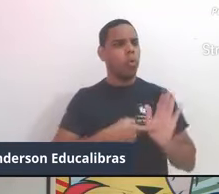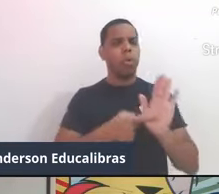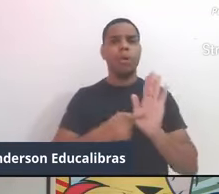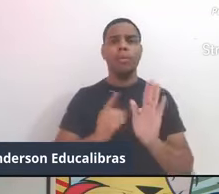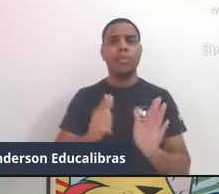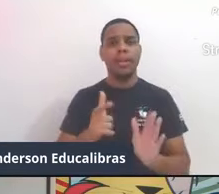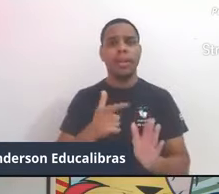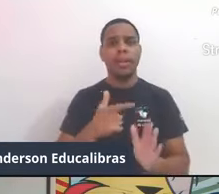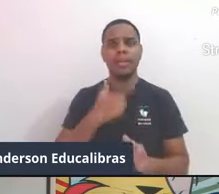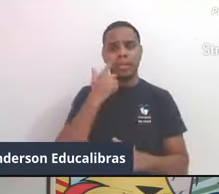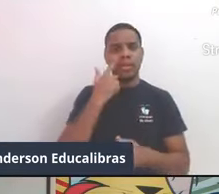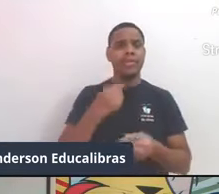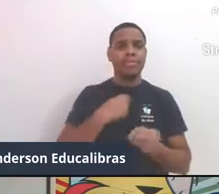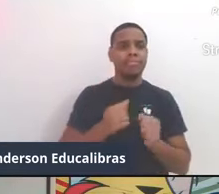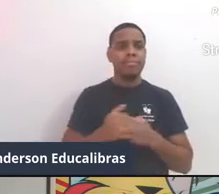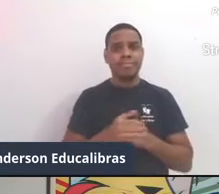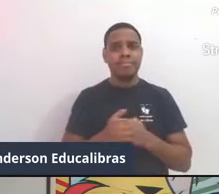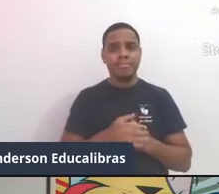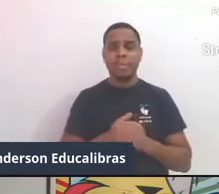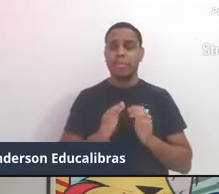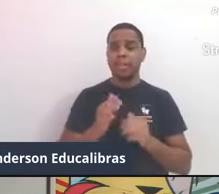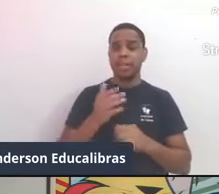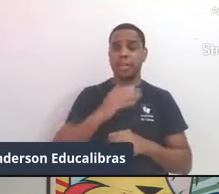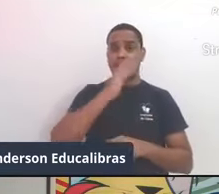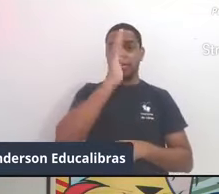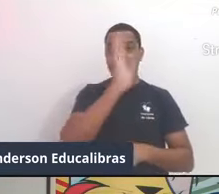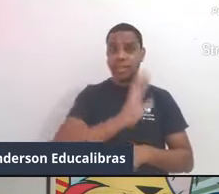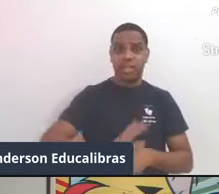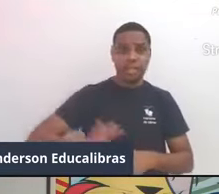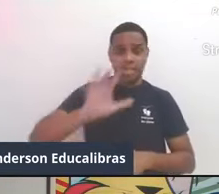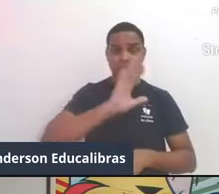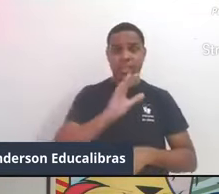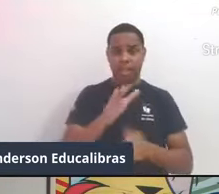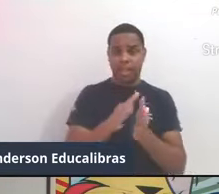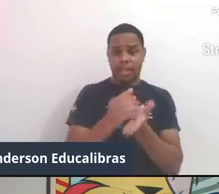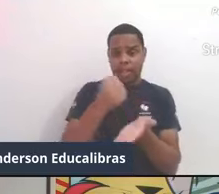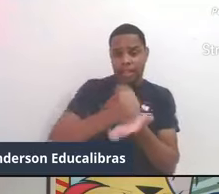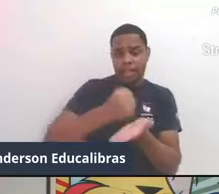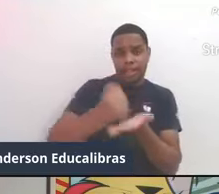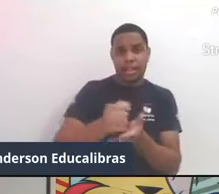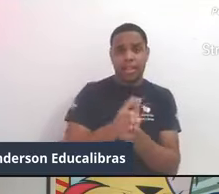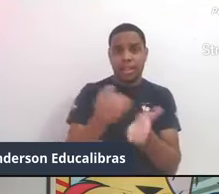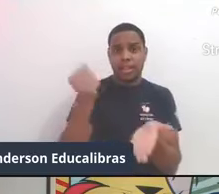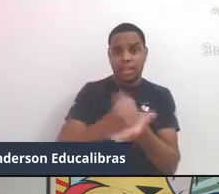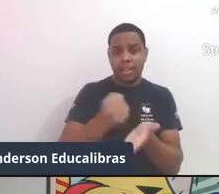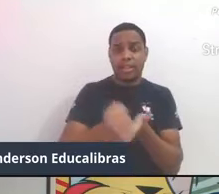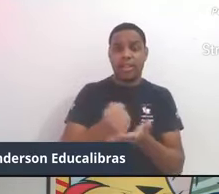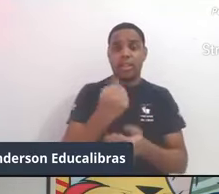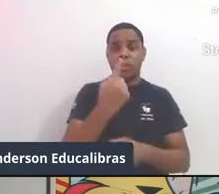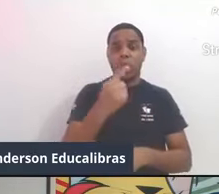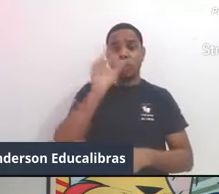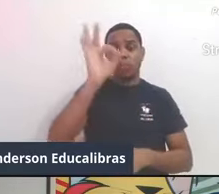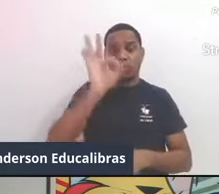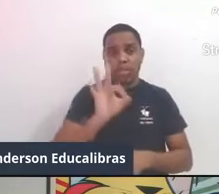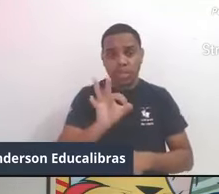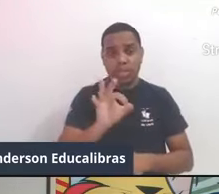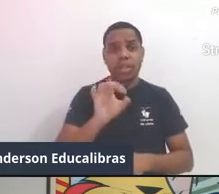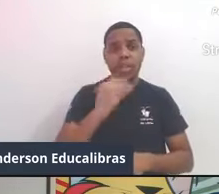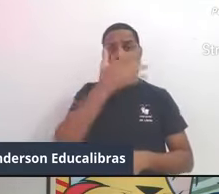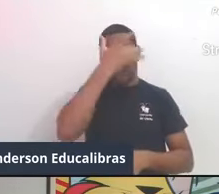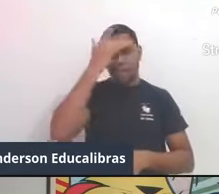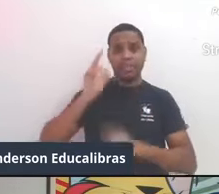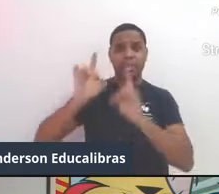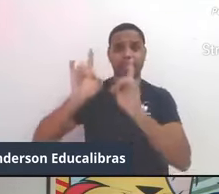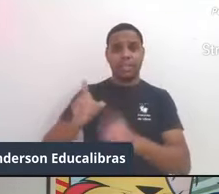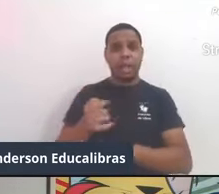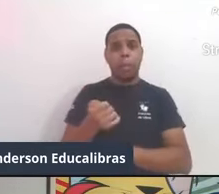cenário da empregabilidade brasileira, todo mundo com carteira assinada, só 1% deles são pessoas com deficiência. Ou